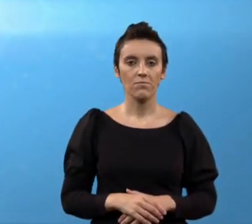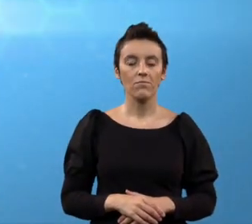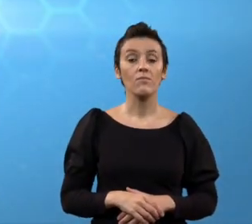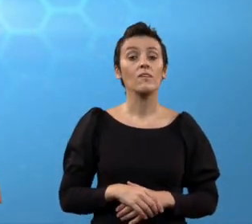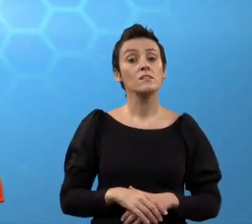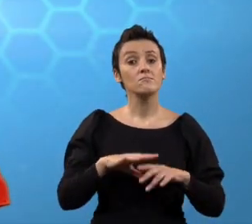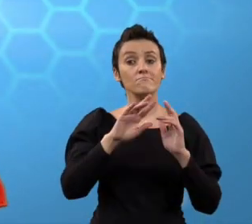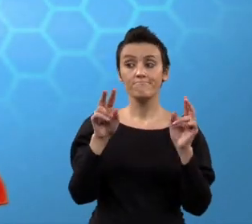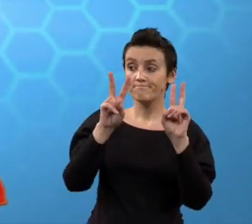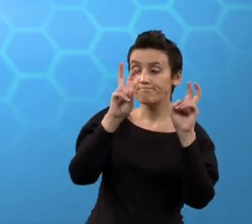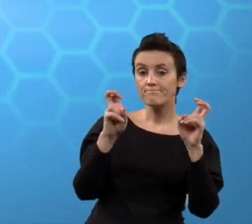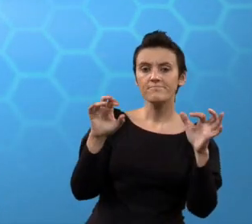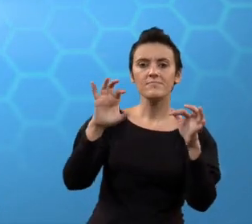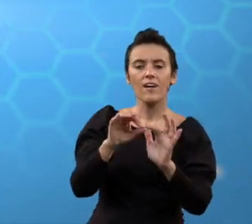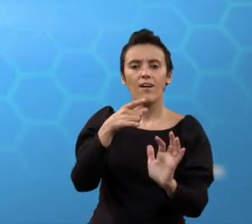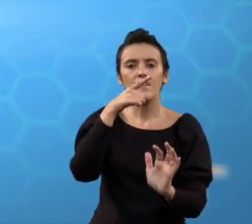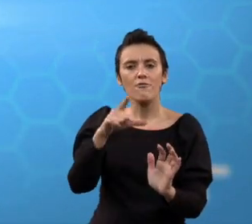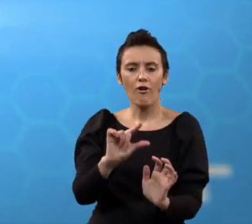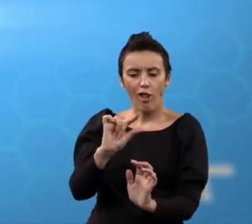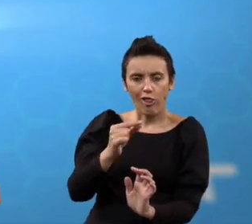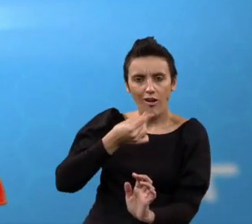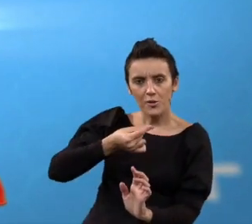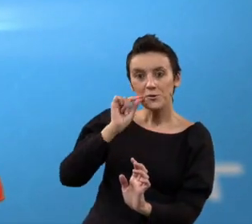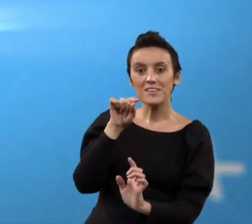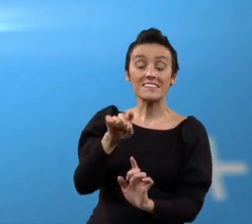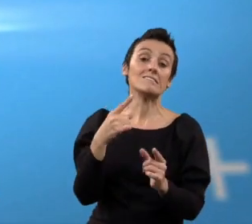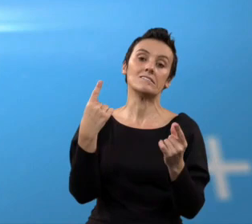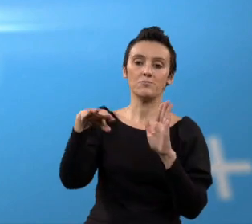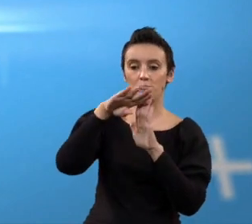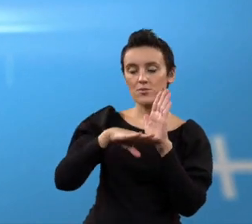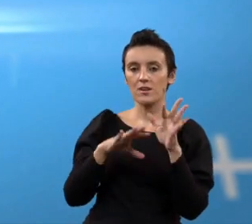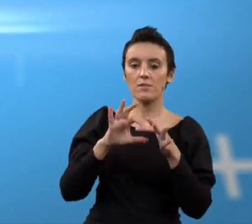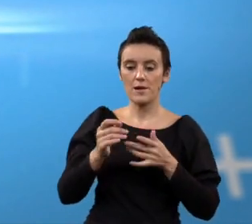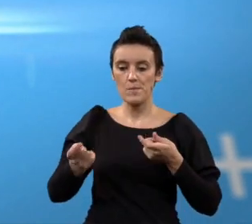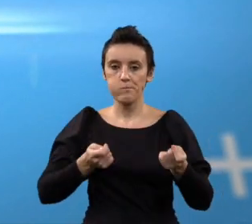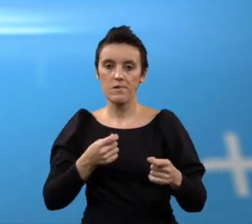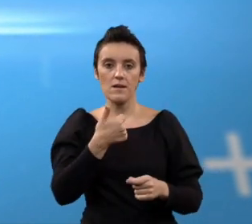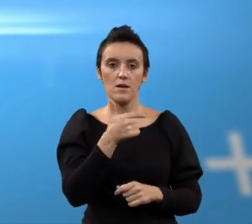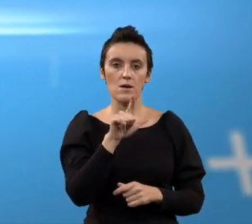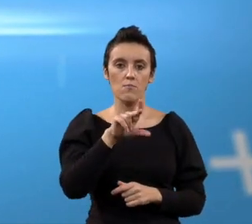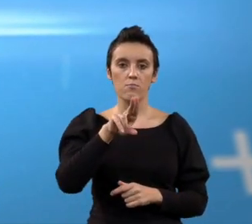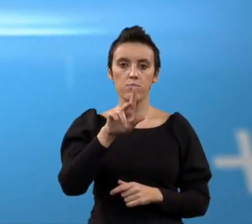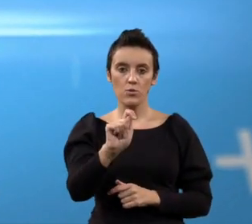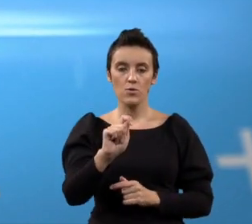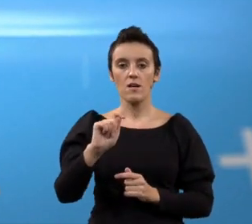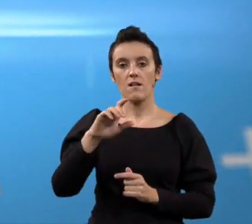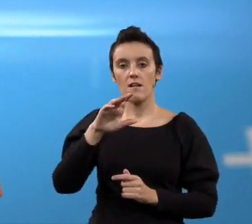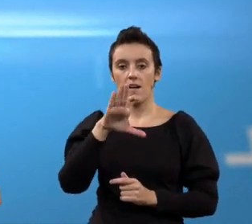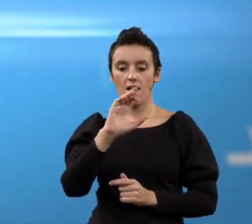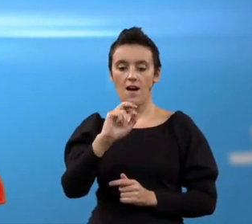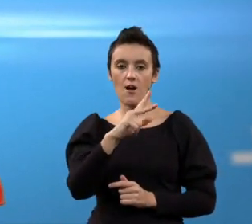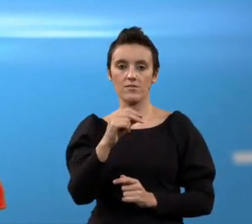O ciclo Café Curto resulta de uma programação com curadoria da Blue House e apoio da Câmara Municipal de